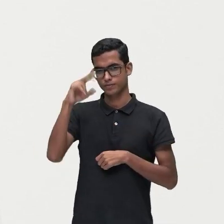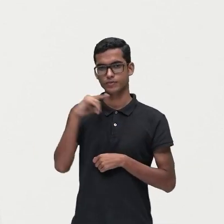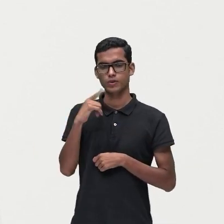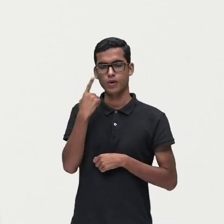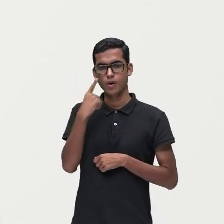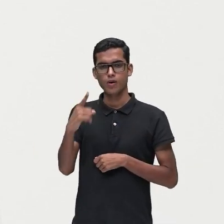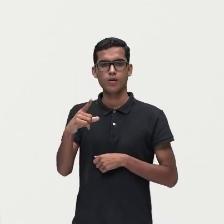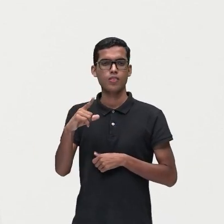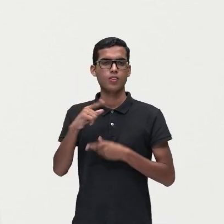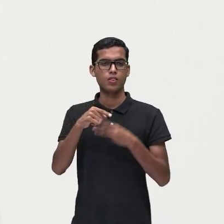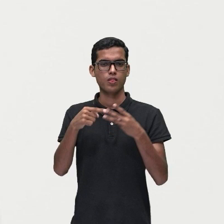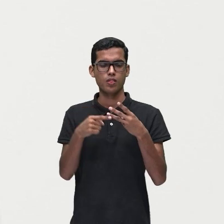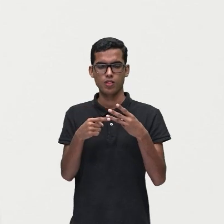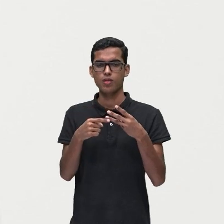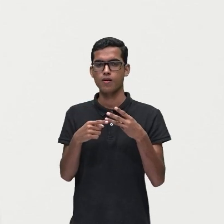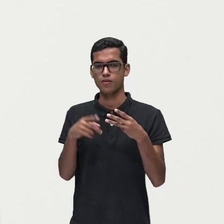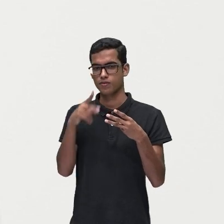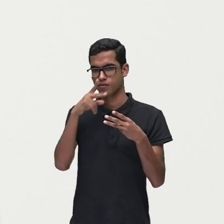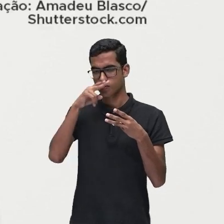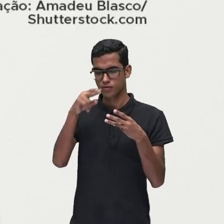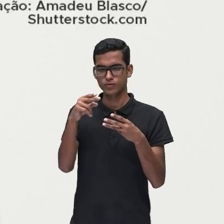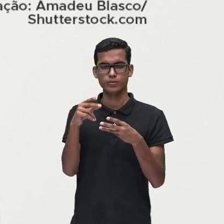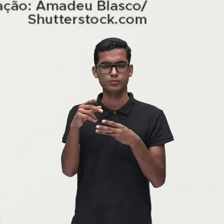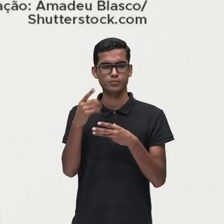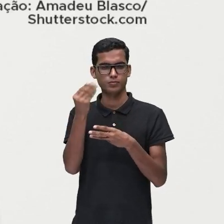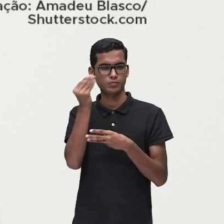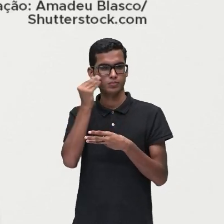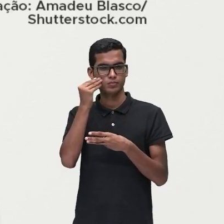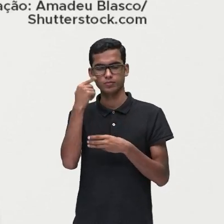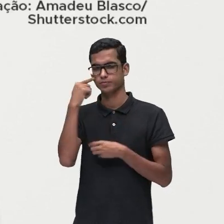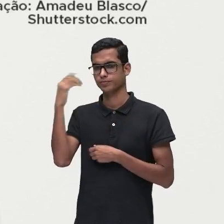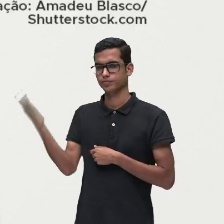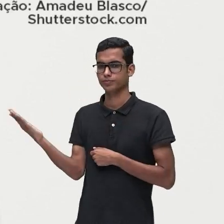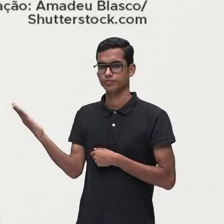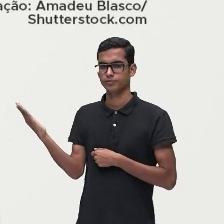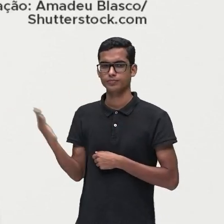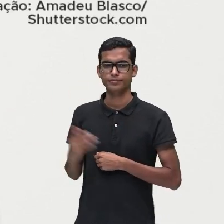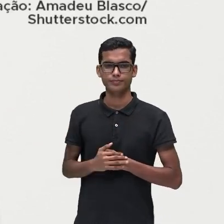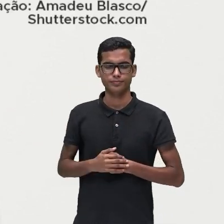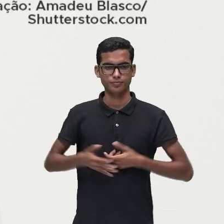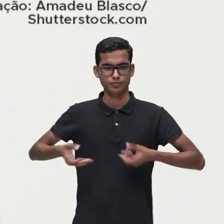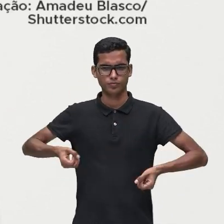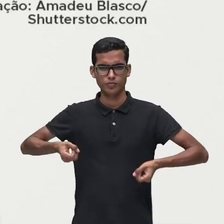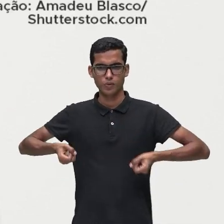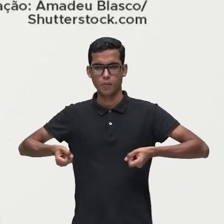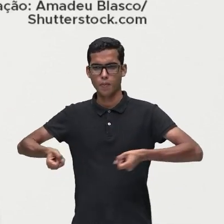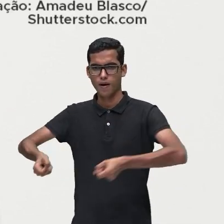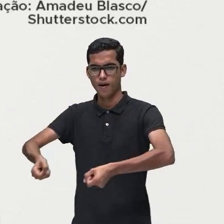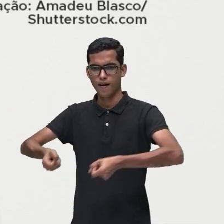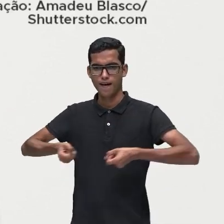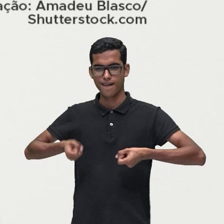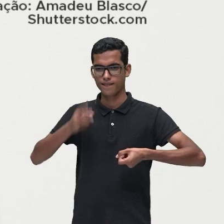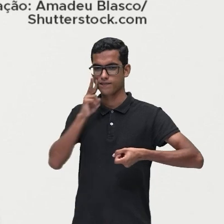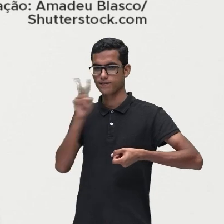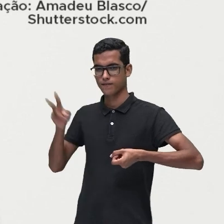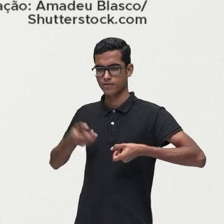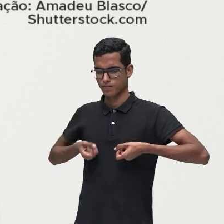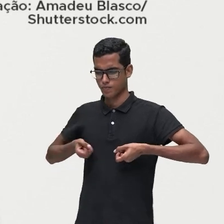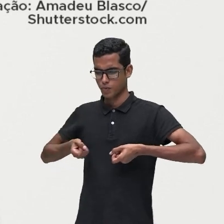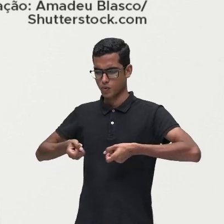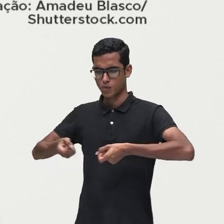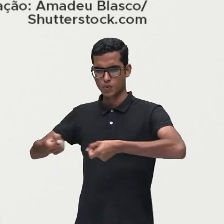tipo interresistentes. Observem lá no carrinho de mão. Observem que a gente tem um ponto